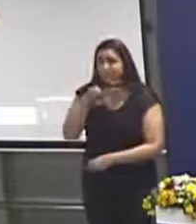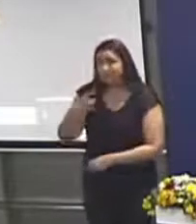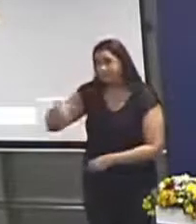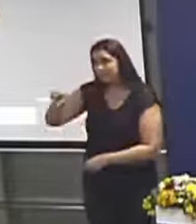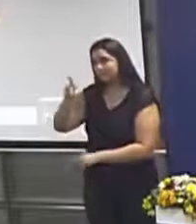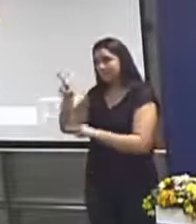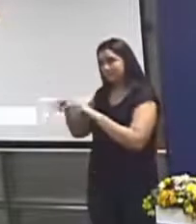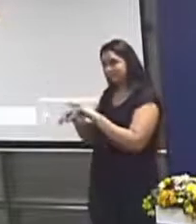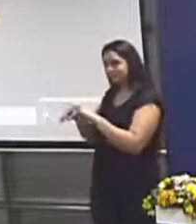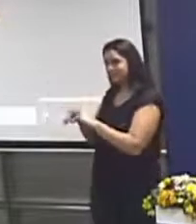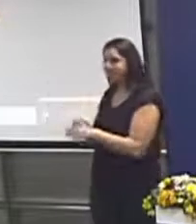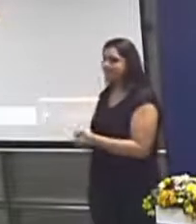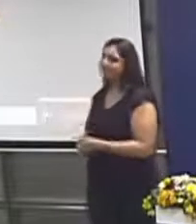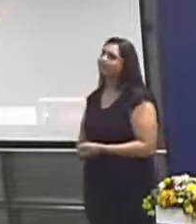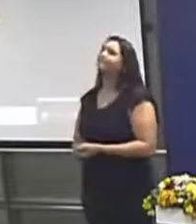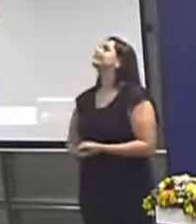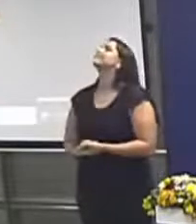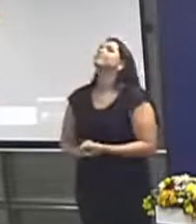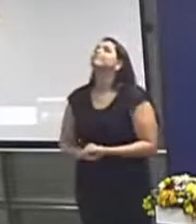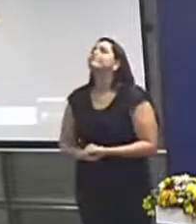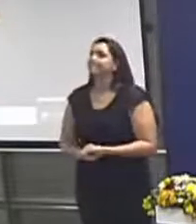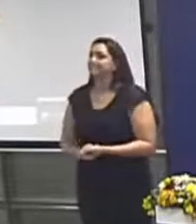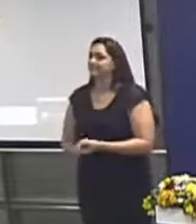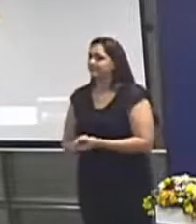com os comerciais.